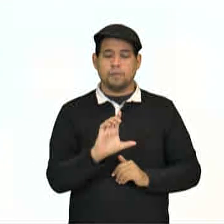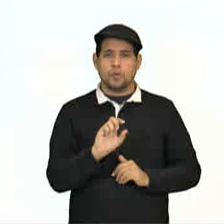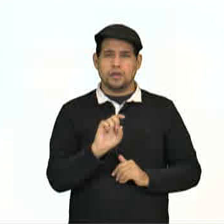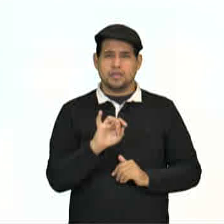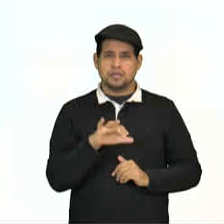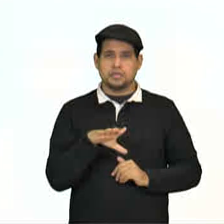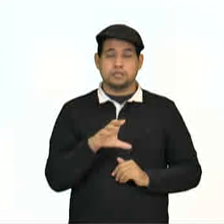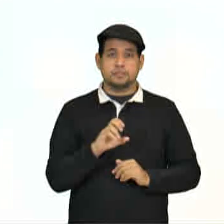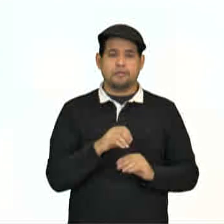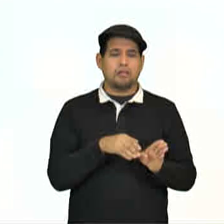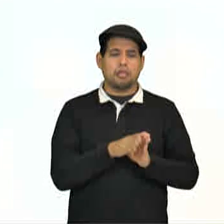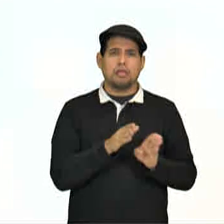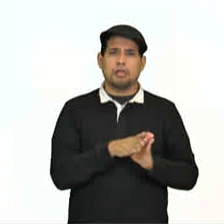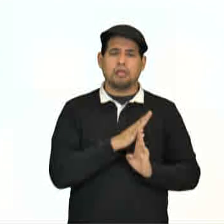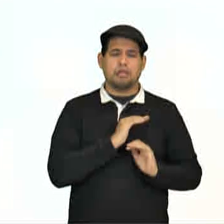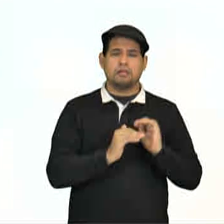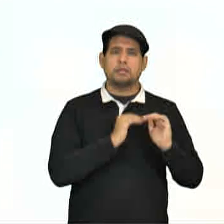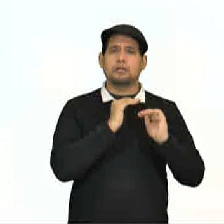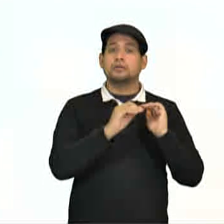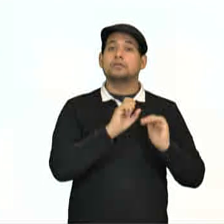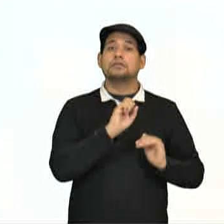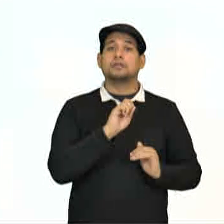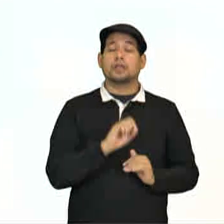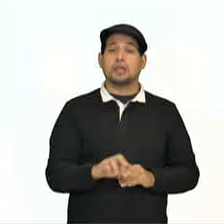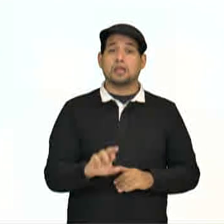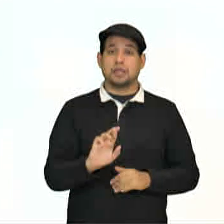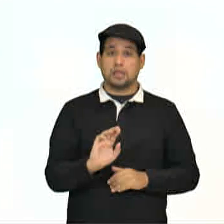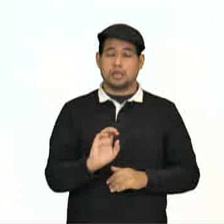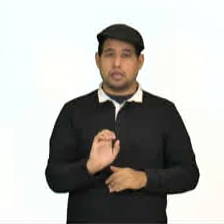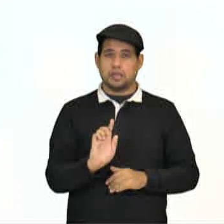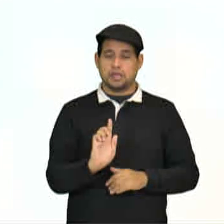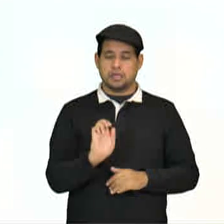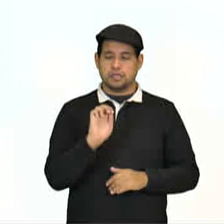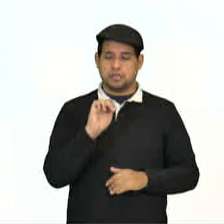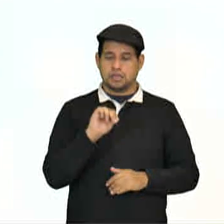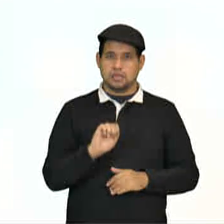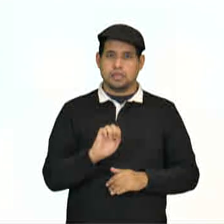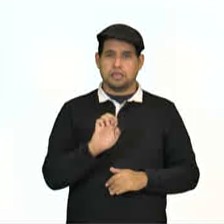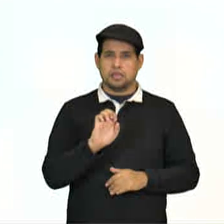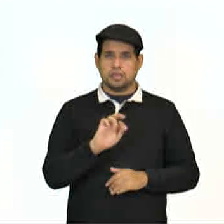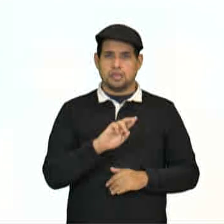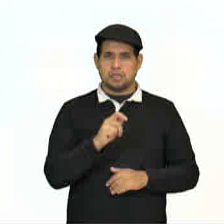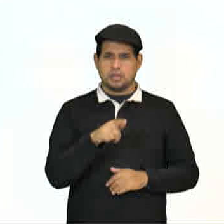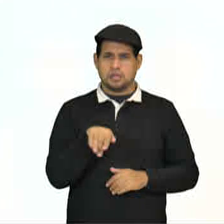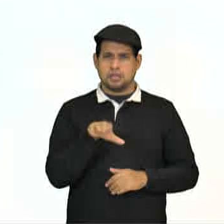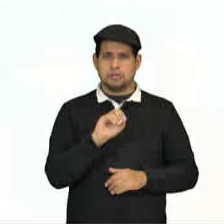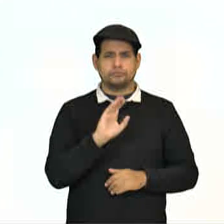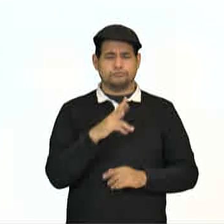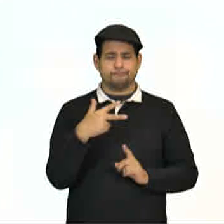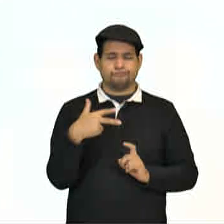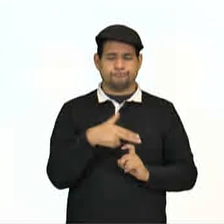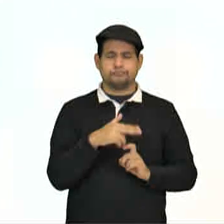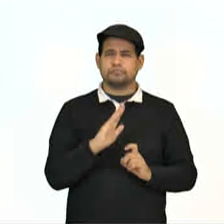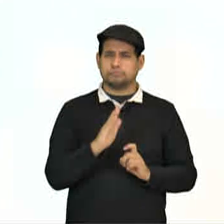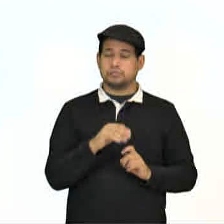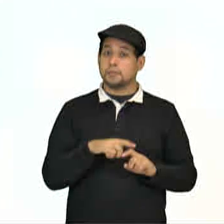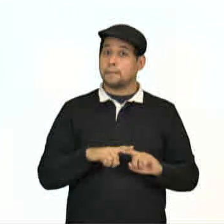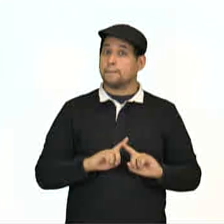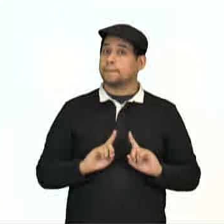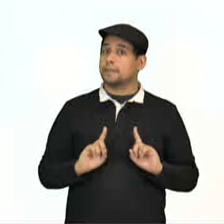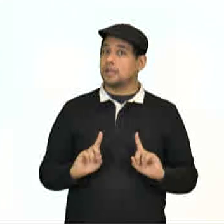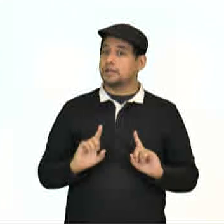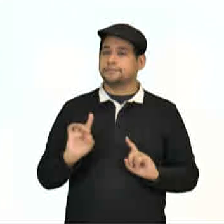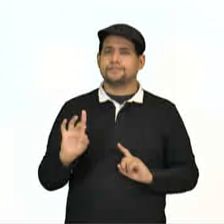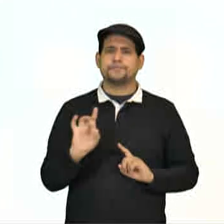o processo de regeneração, ok? Então, ali cortou, né, os pedaços. Porém,